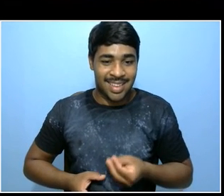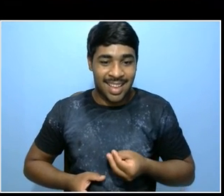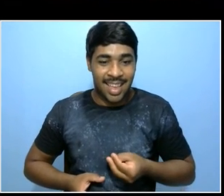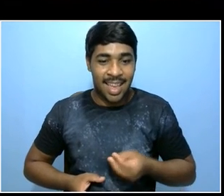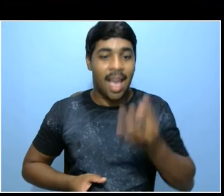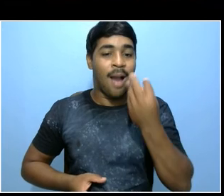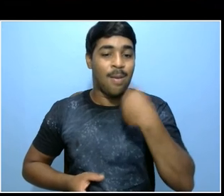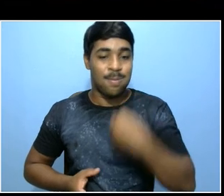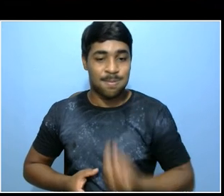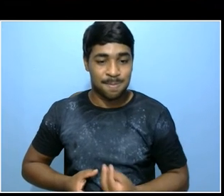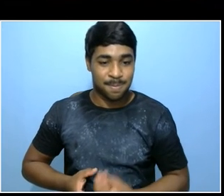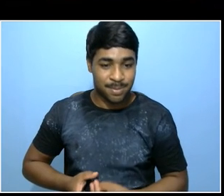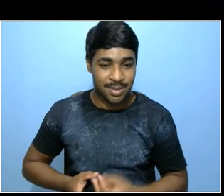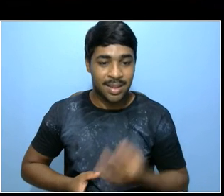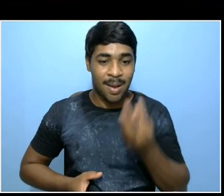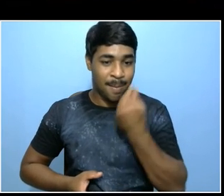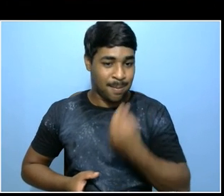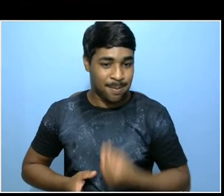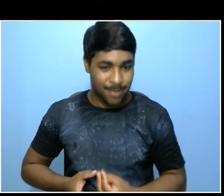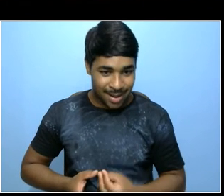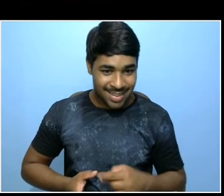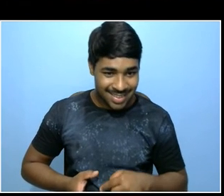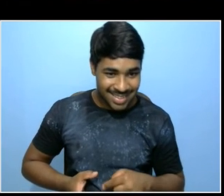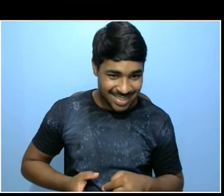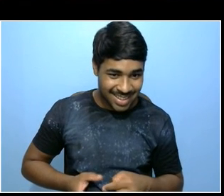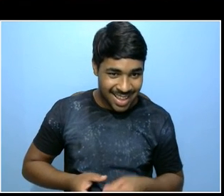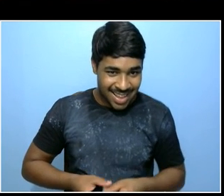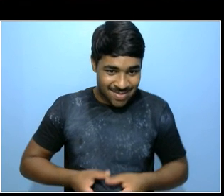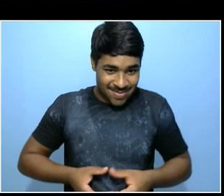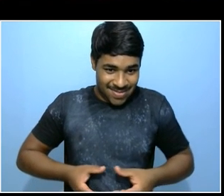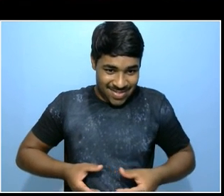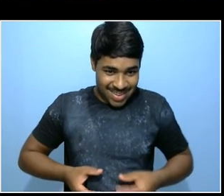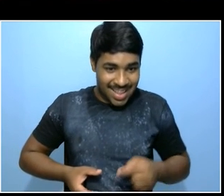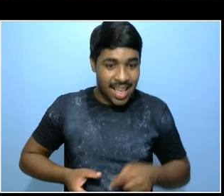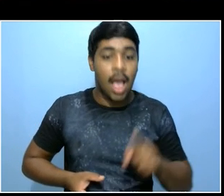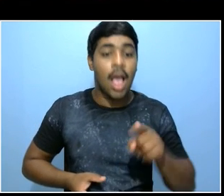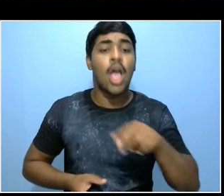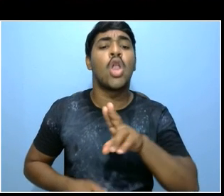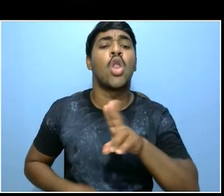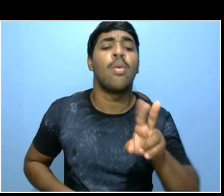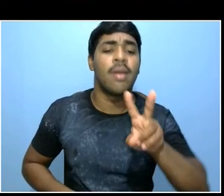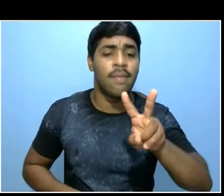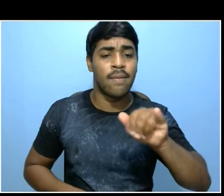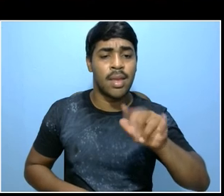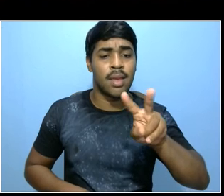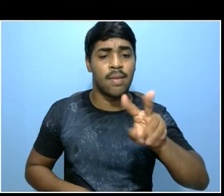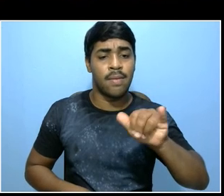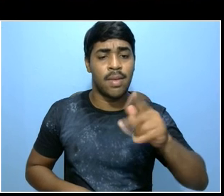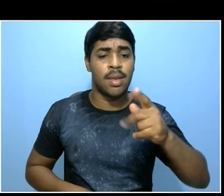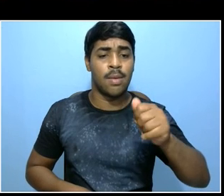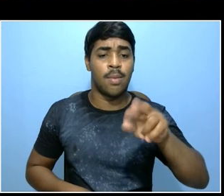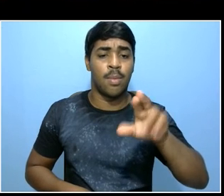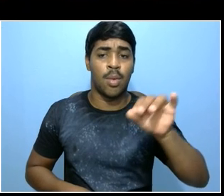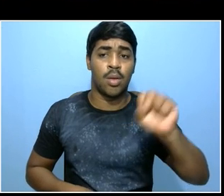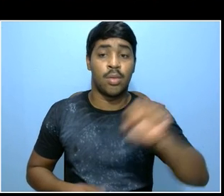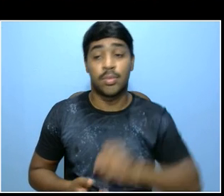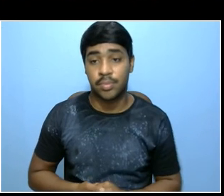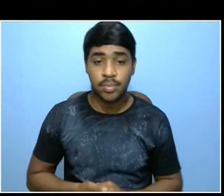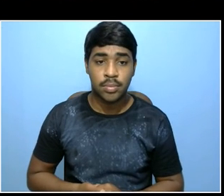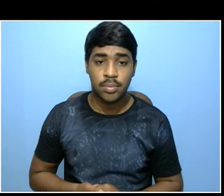somos seres vivíparos, né? Que nós necessitamos dos nutrientes da nossa mãe. Agora a gente vai ver um tipo